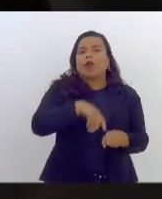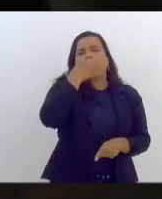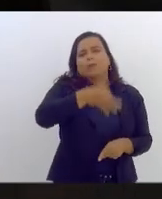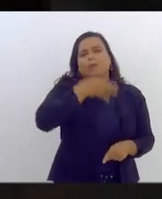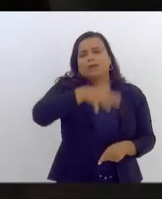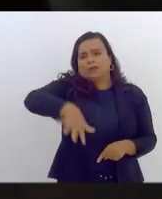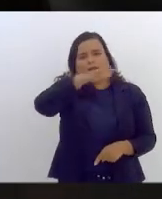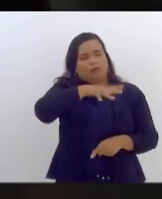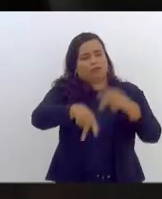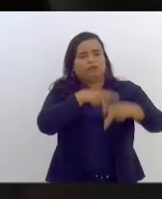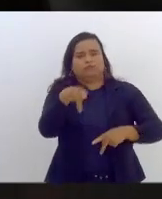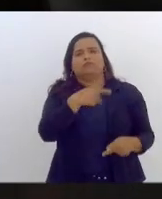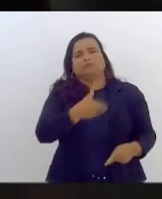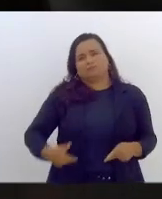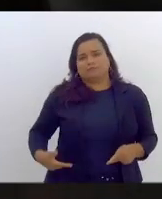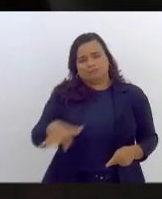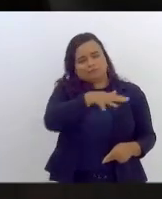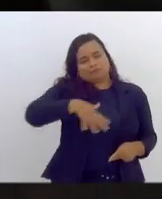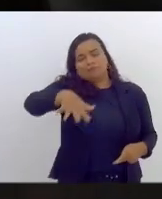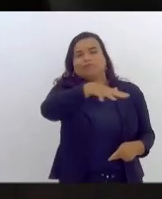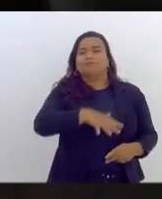pública. Então,